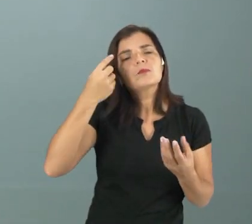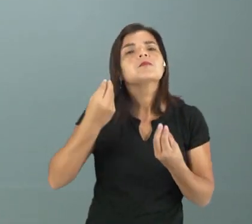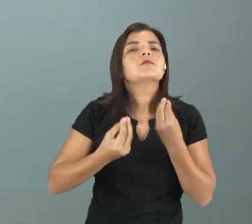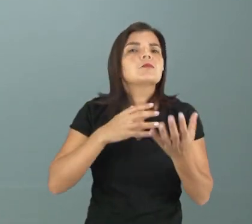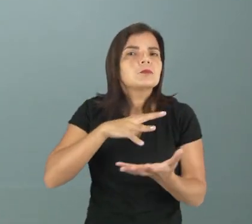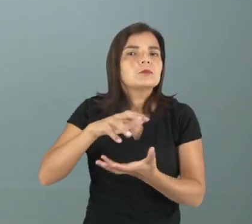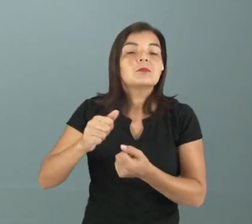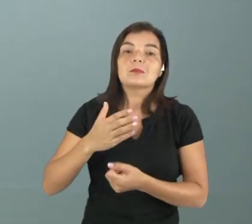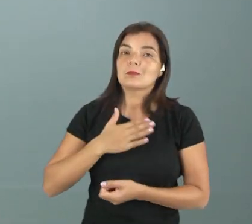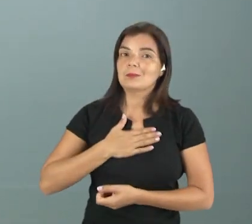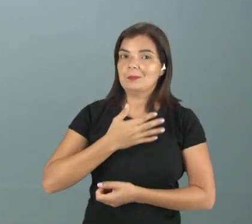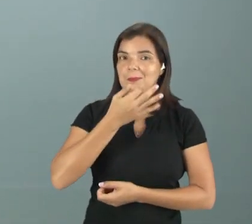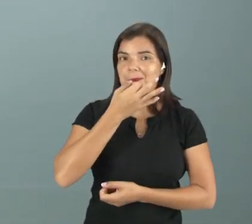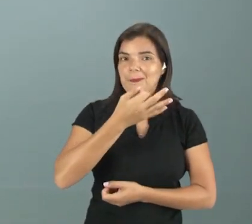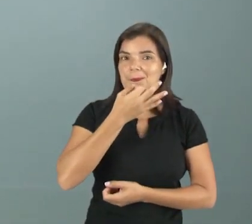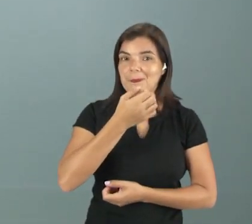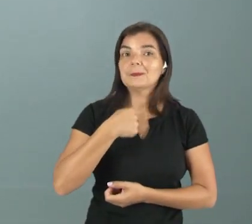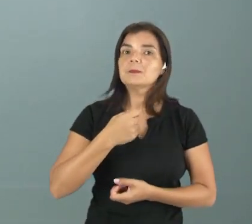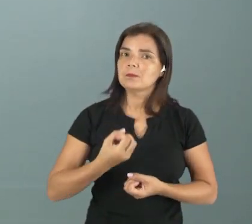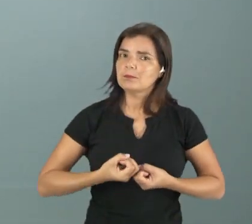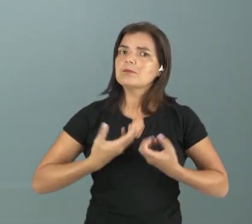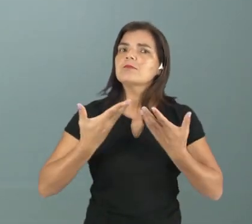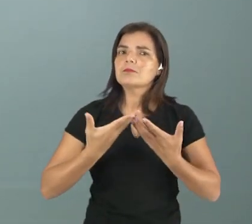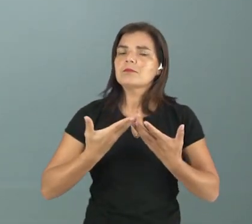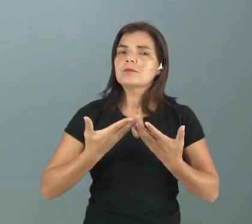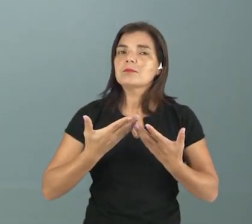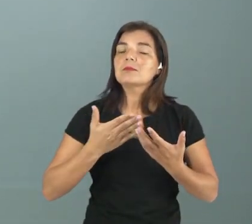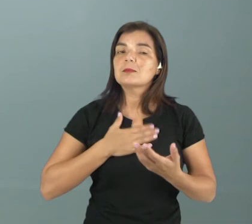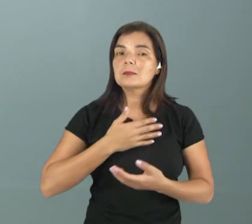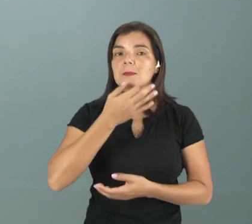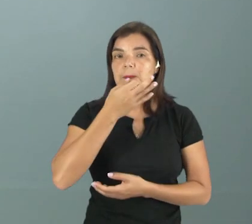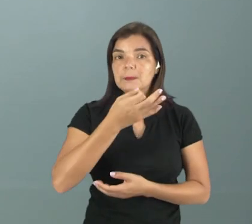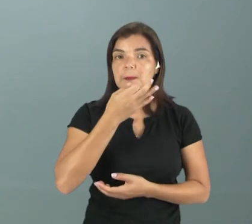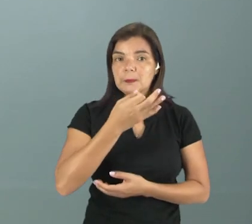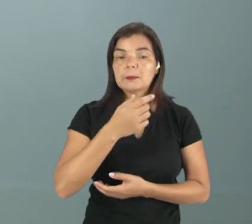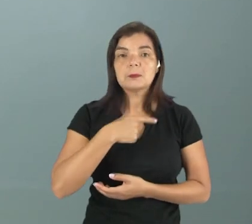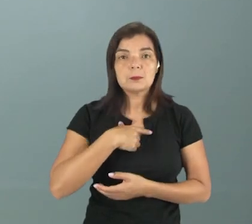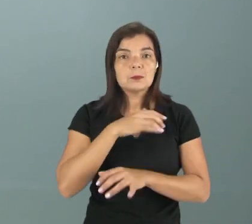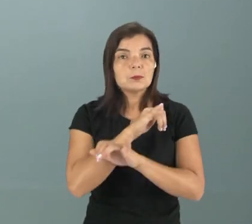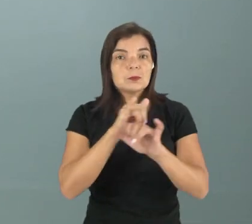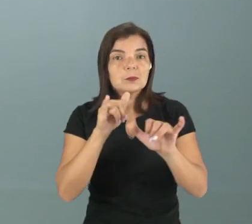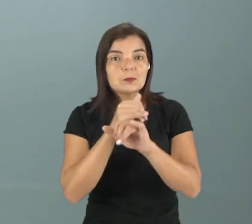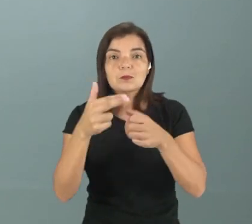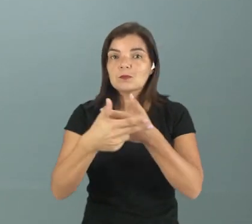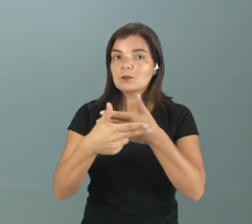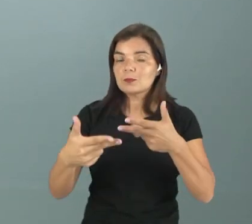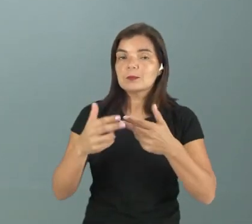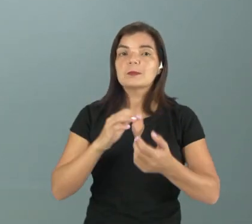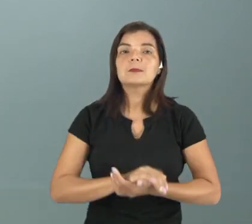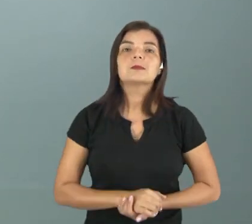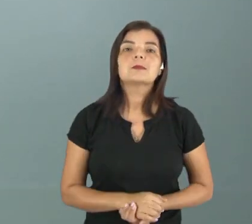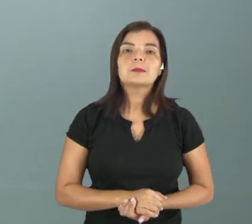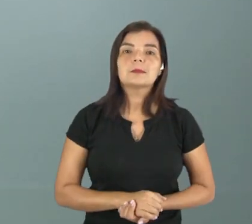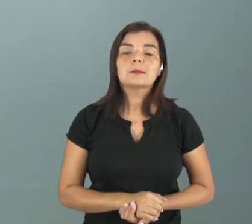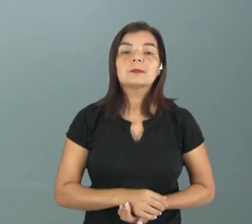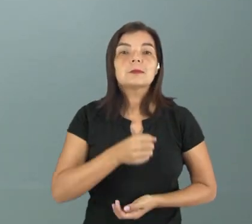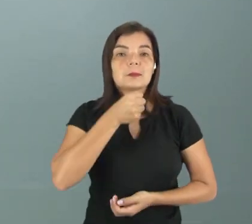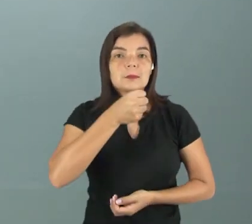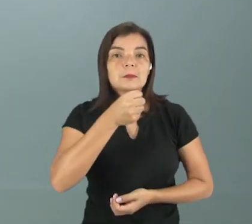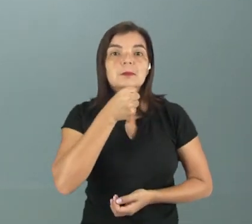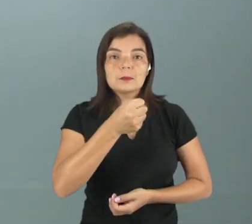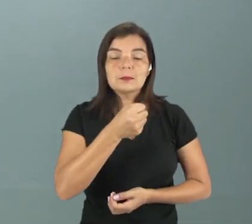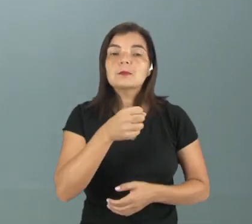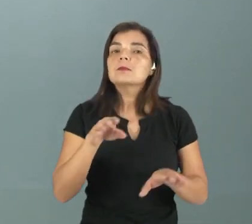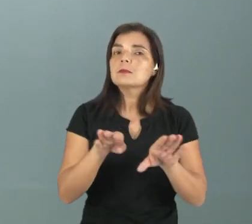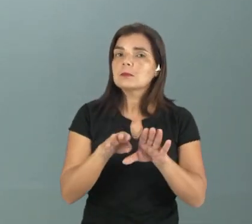mundo? É minha opinião, então eu posso expor minha opinião, né? À medida que eu estou noticiando algo. Então a reportagem, ela